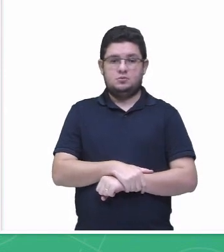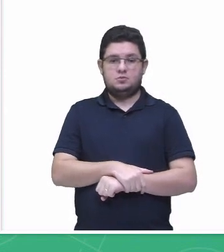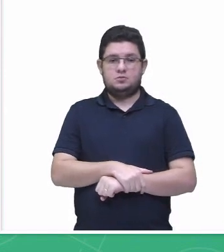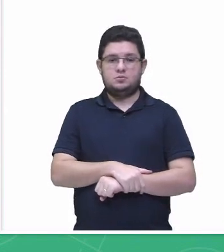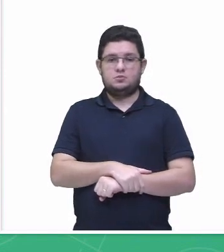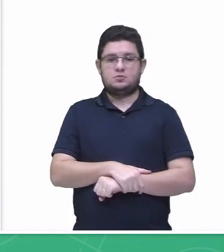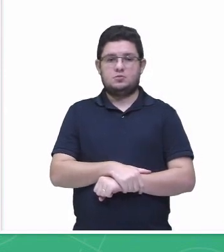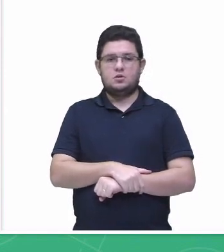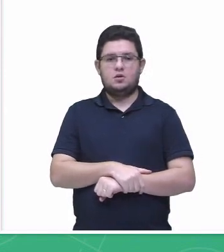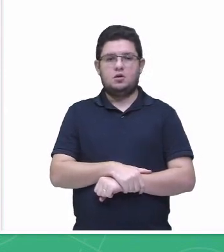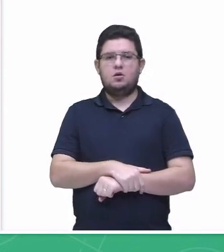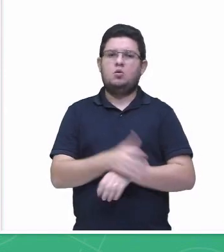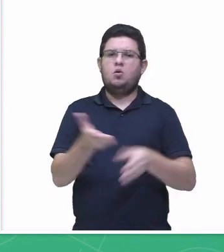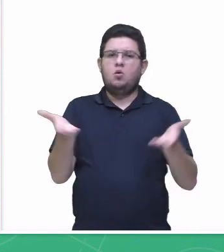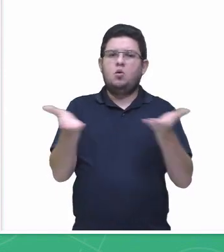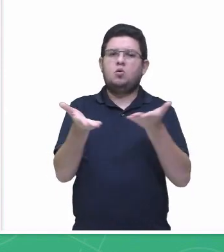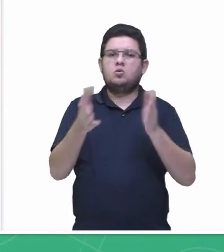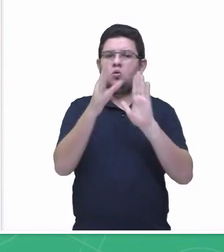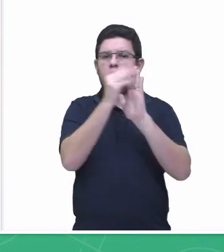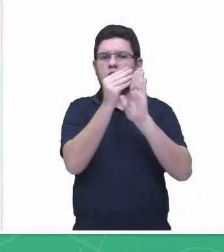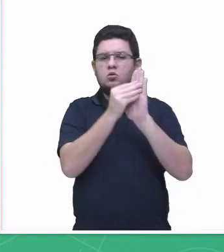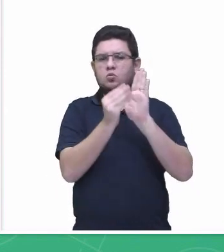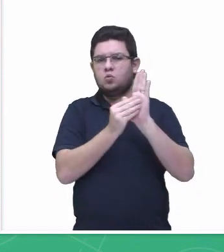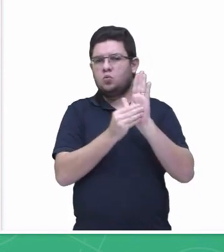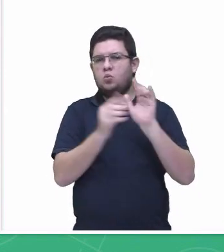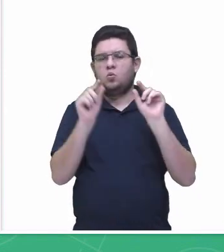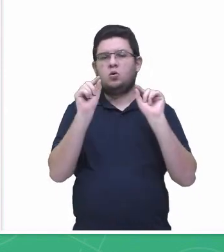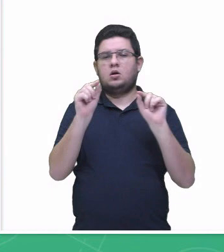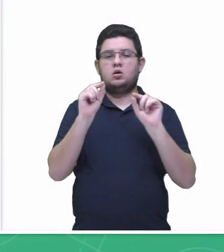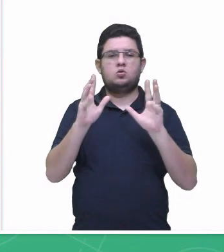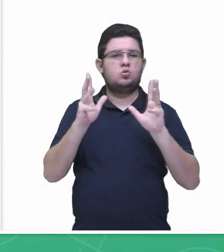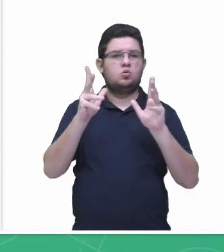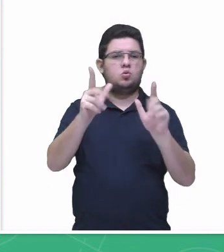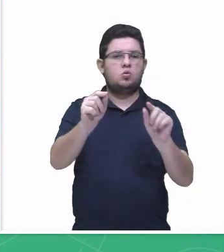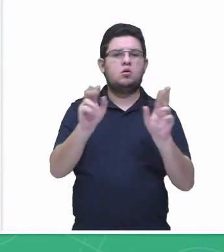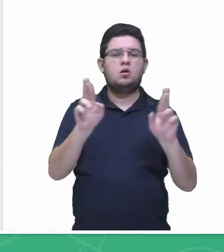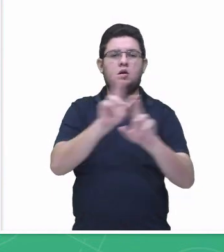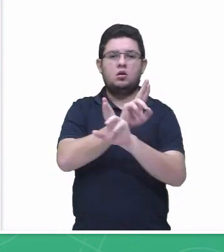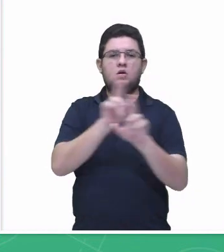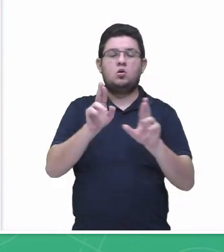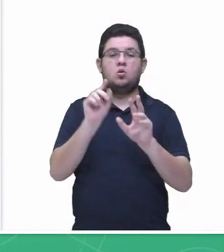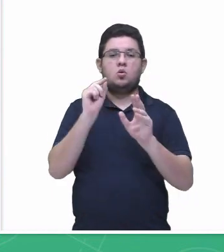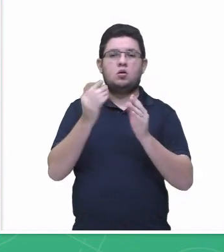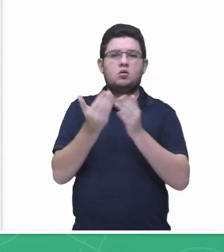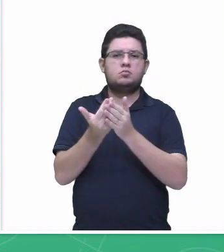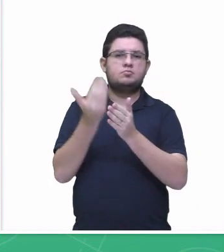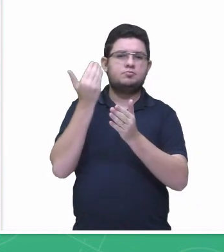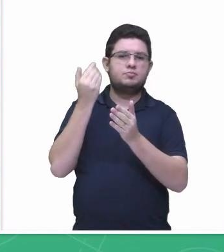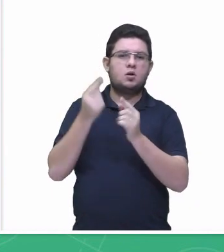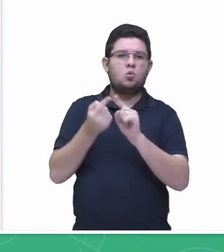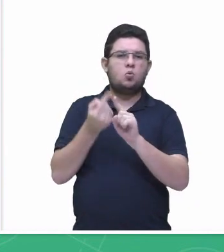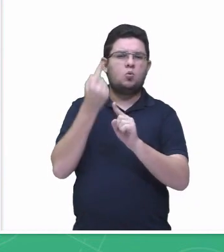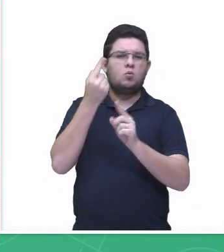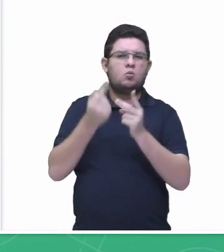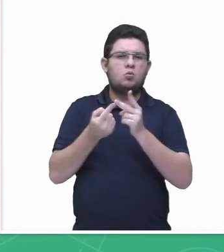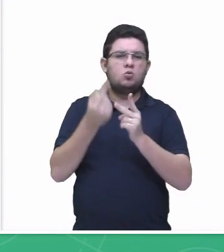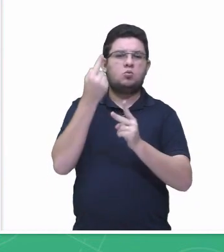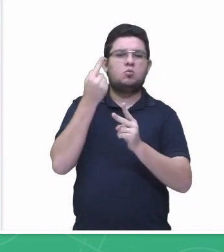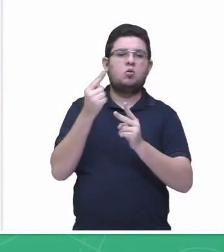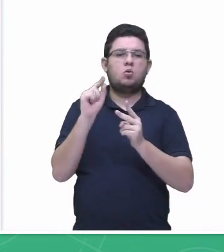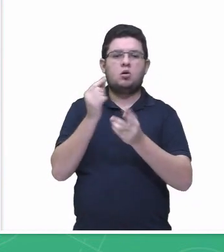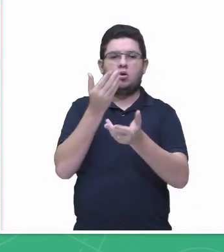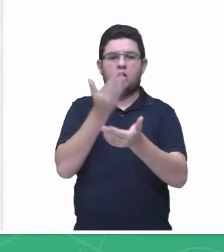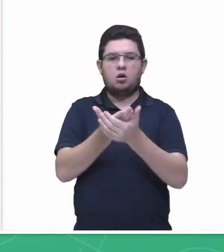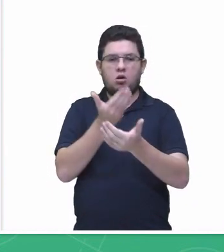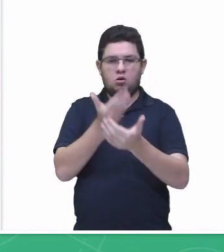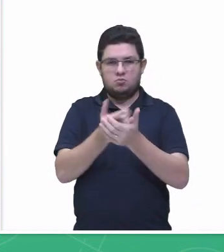Os conteúdos das nossas questões são todos já relacionados nas duas últimas aulas que vocês tiveram. Vamos